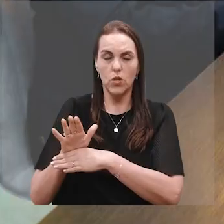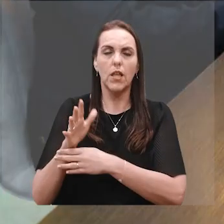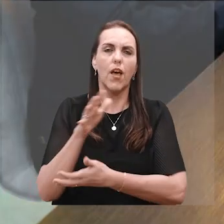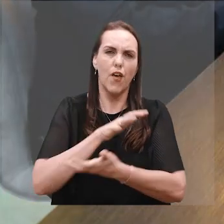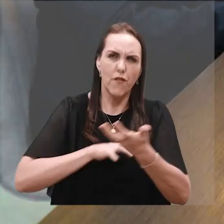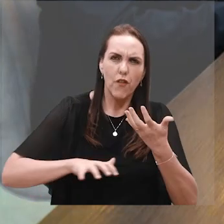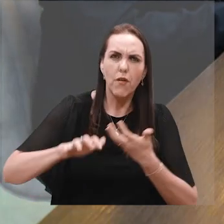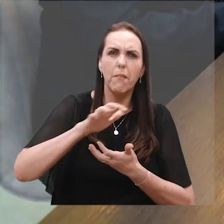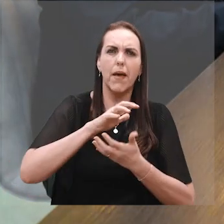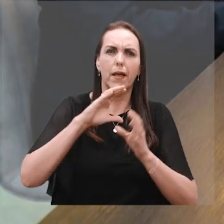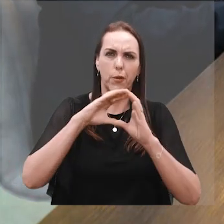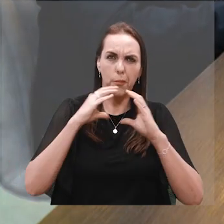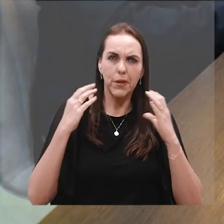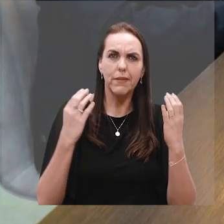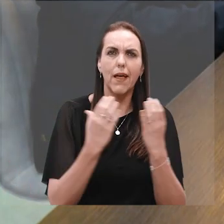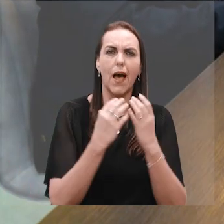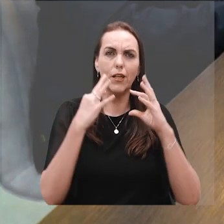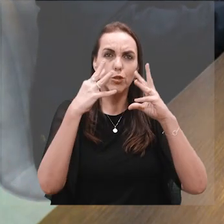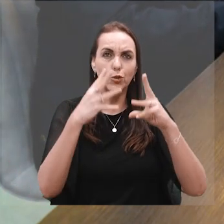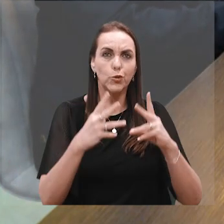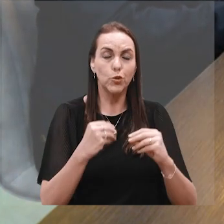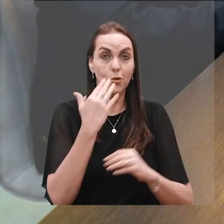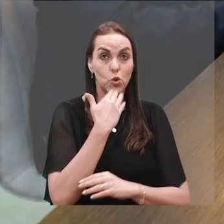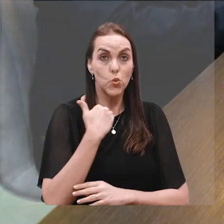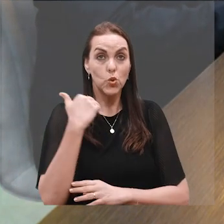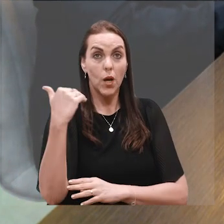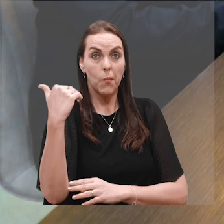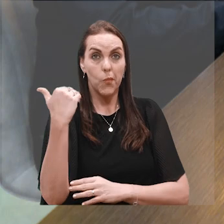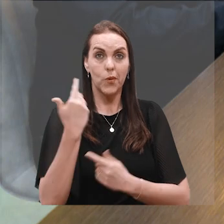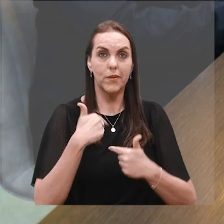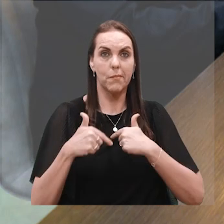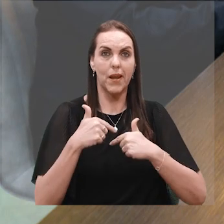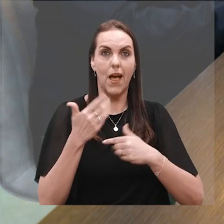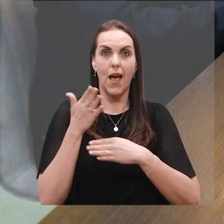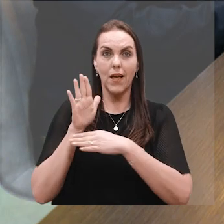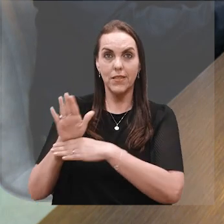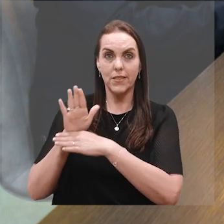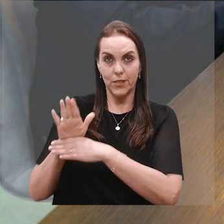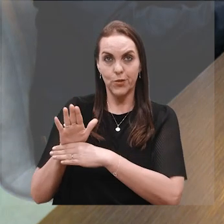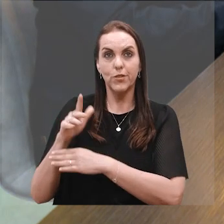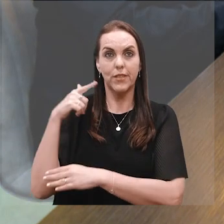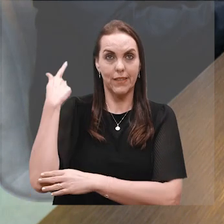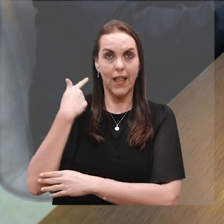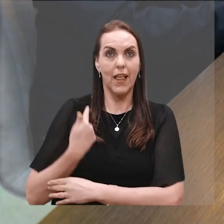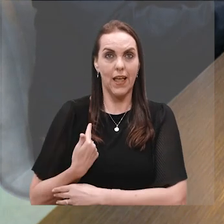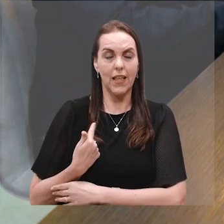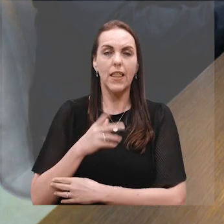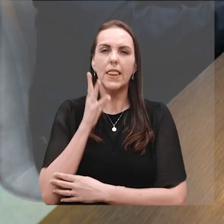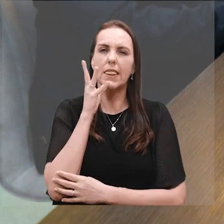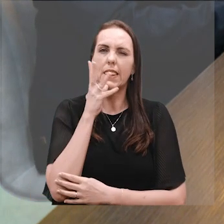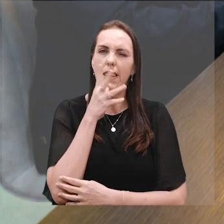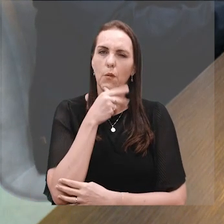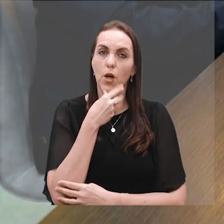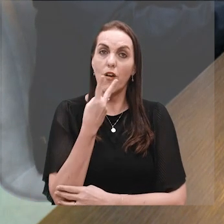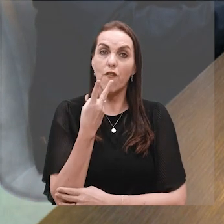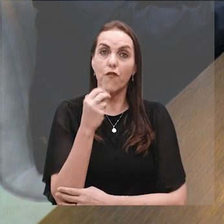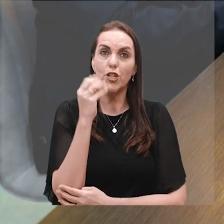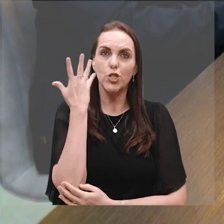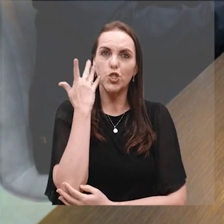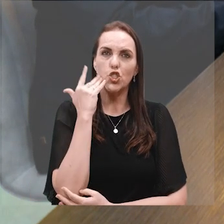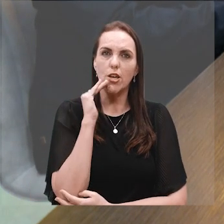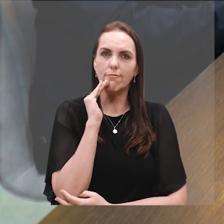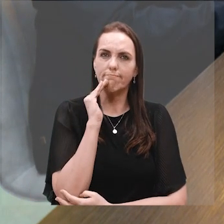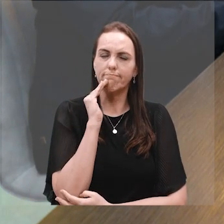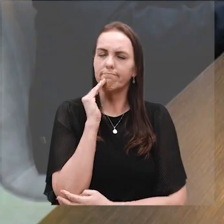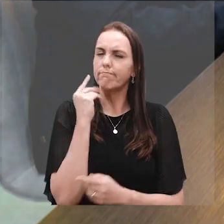envolvimento comunitário, já tinha tudo aquilo, e ela me chamou para trabalhar como assessora dela. Eu demorei 20 dias,